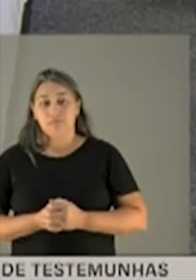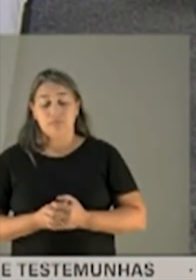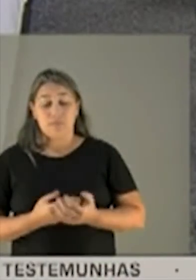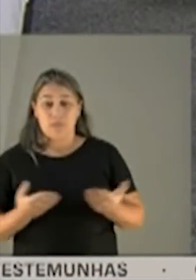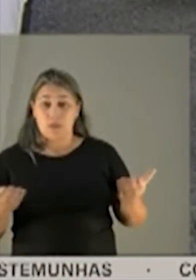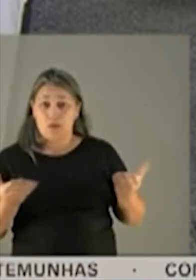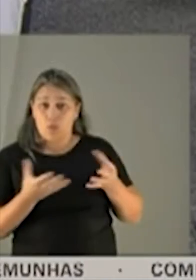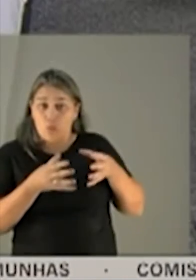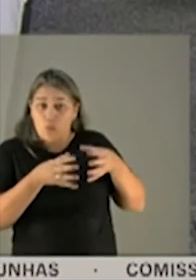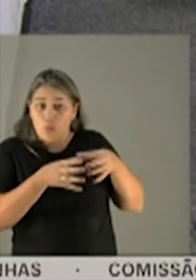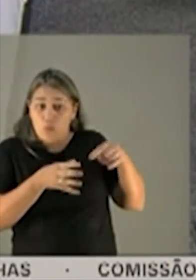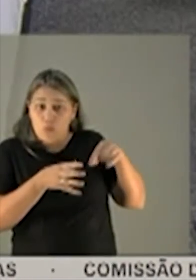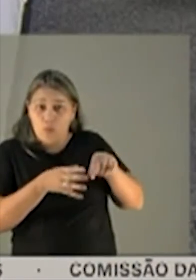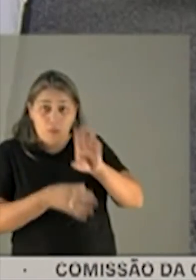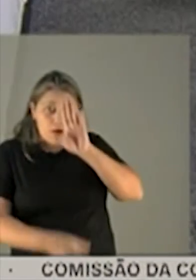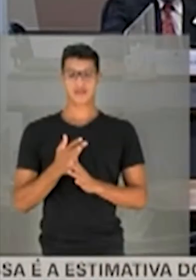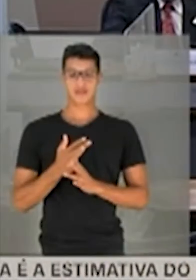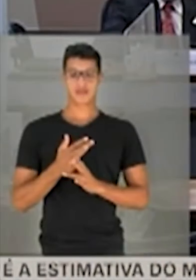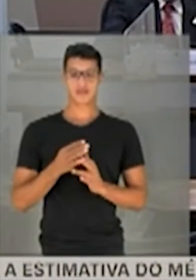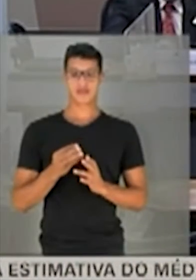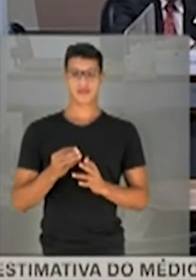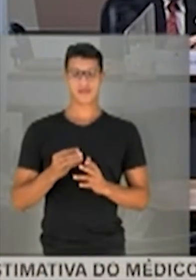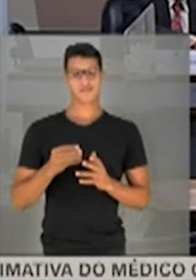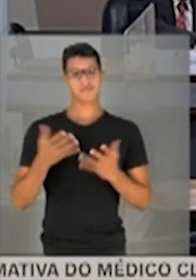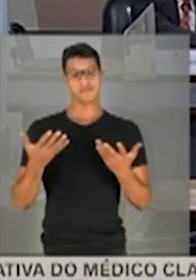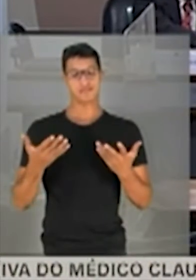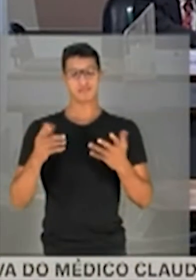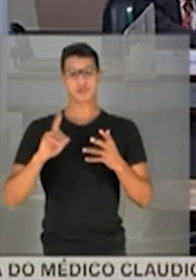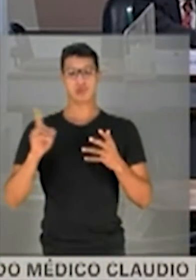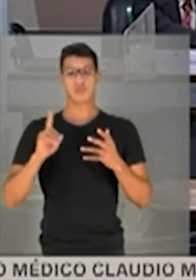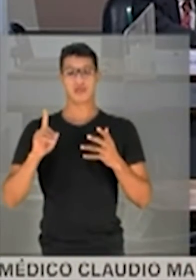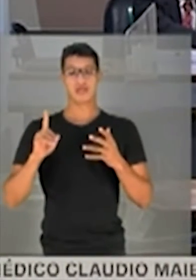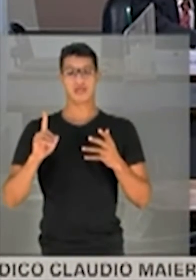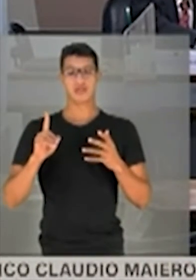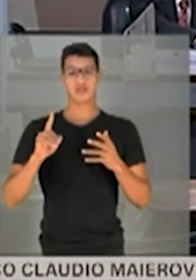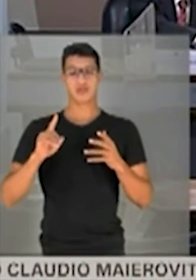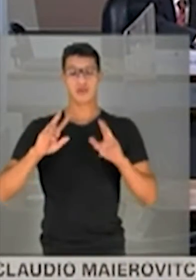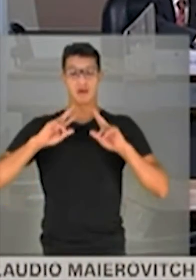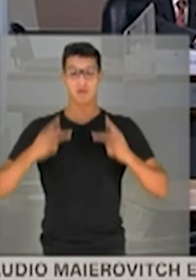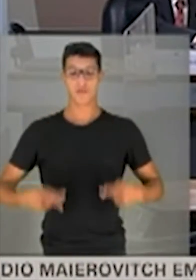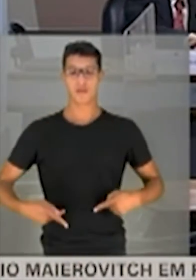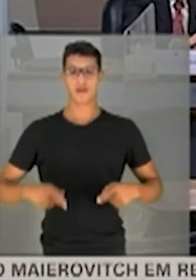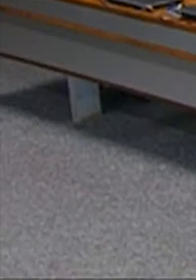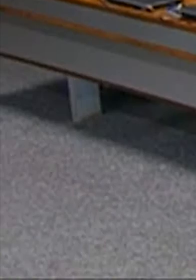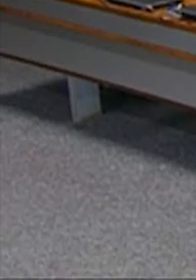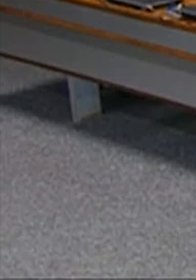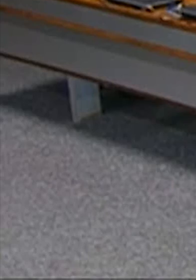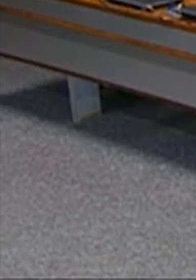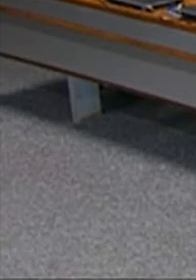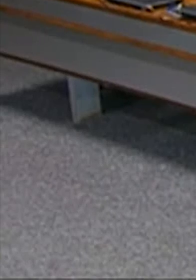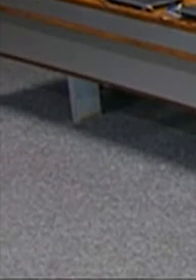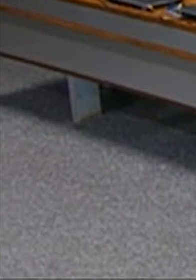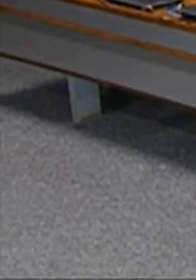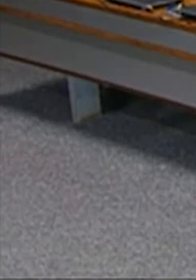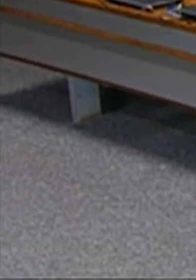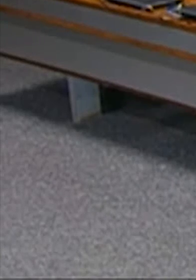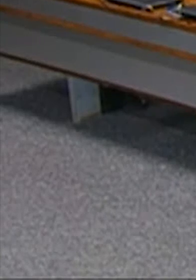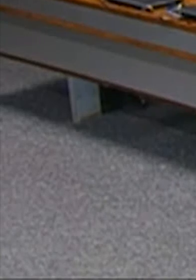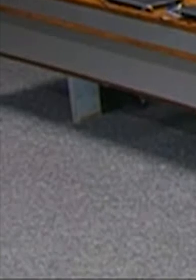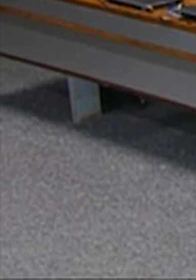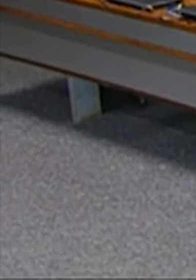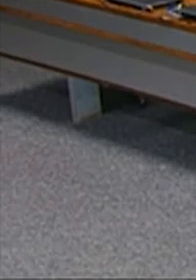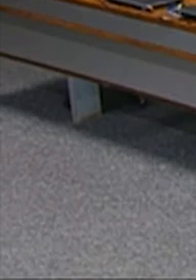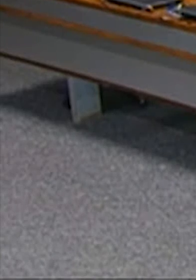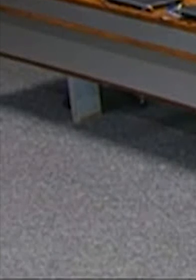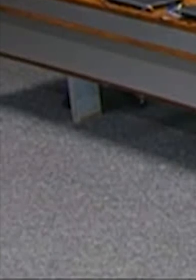os senadores devem se debruçar sobre informações acerca da compra dos medicamentos do chamado kit anti-Covid. Os parlamentares querem saber